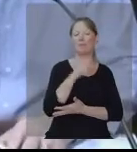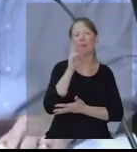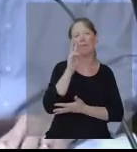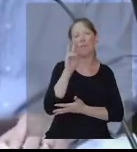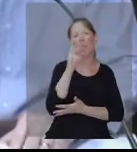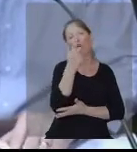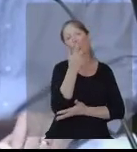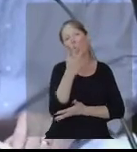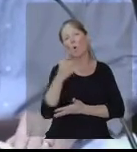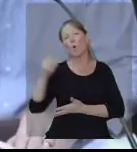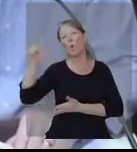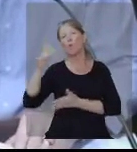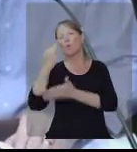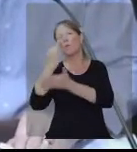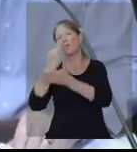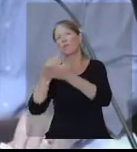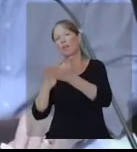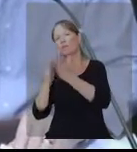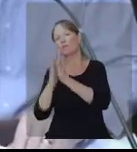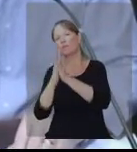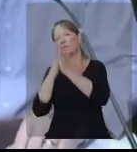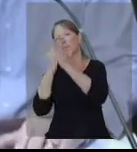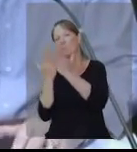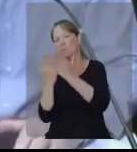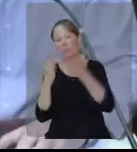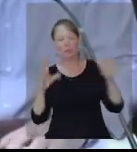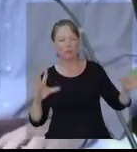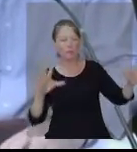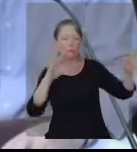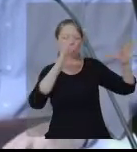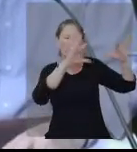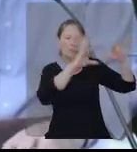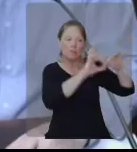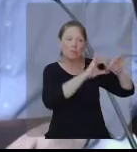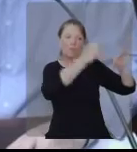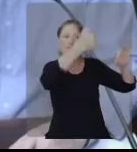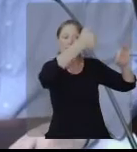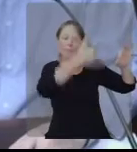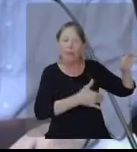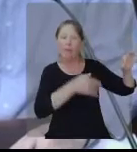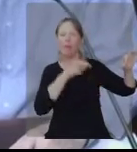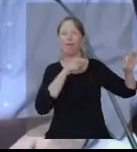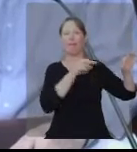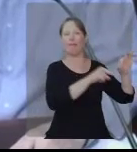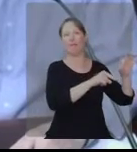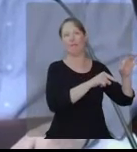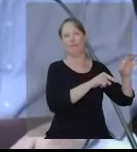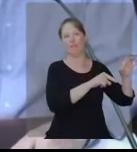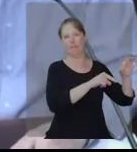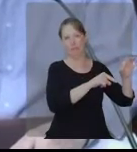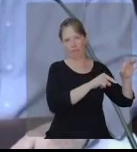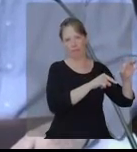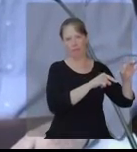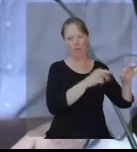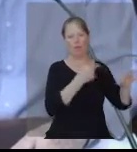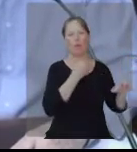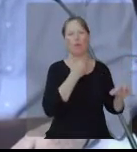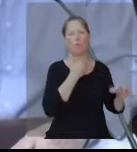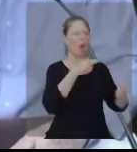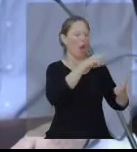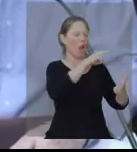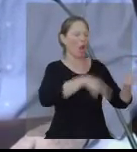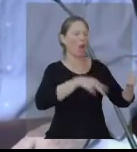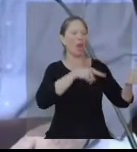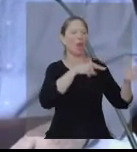é preciso ver se não há outros textos que ajudam a esclarecer